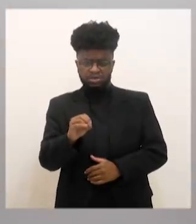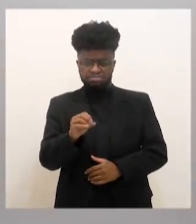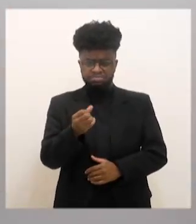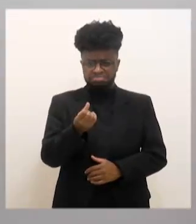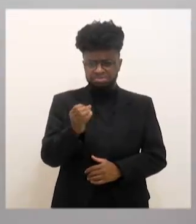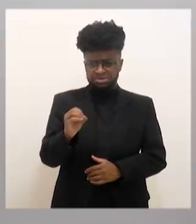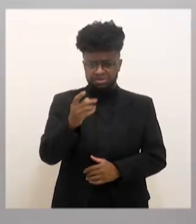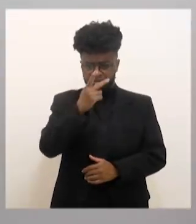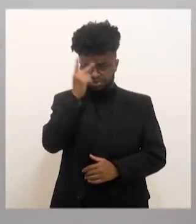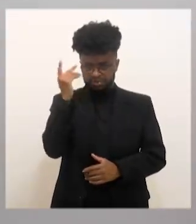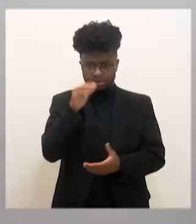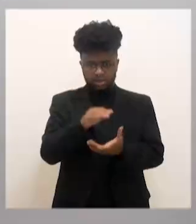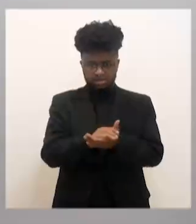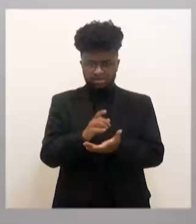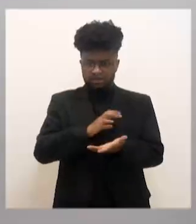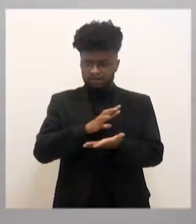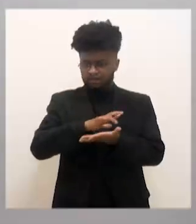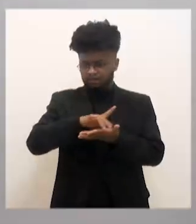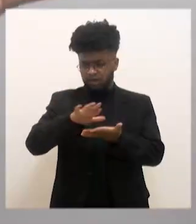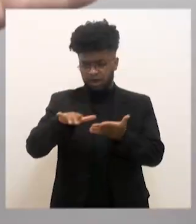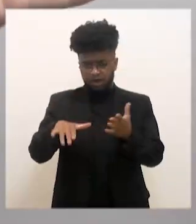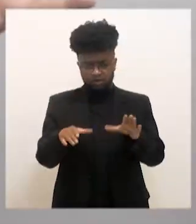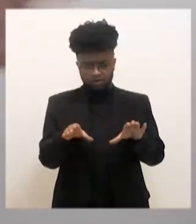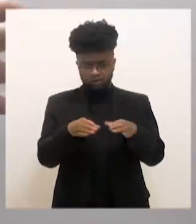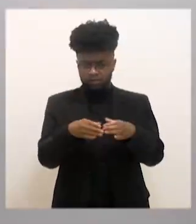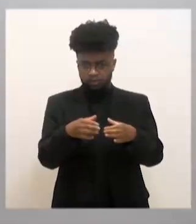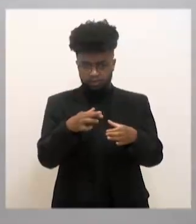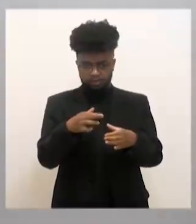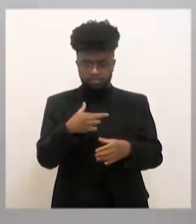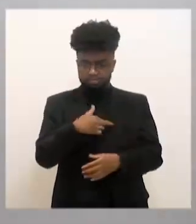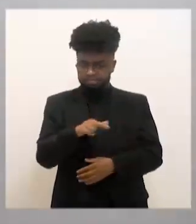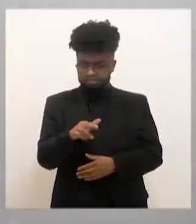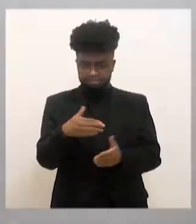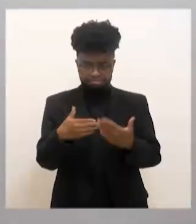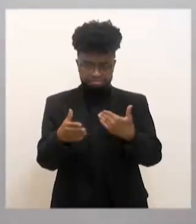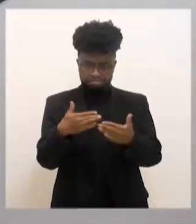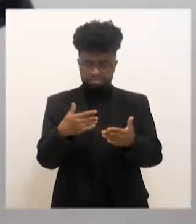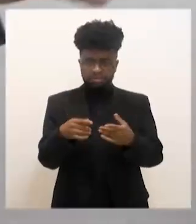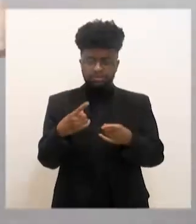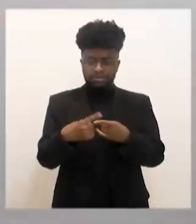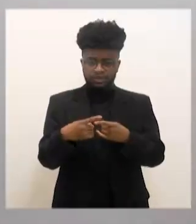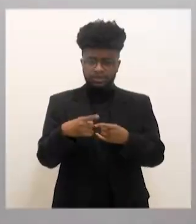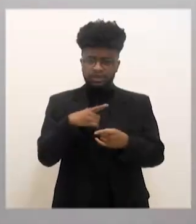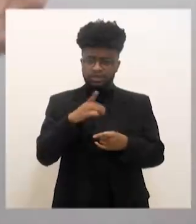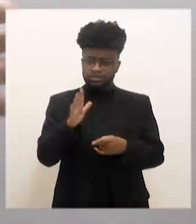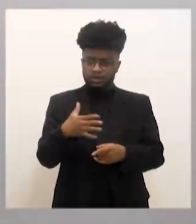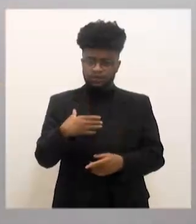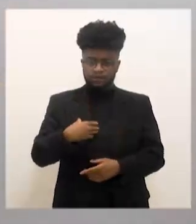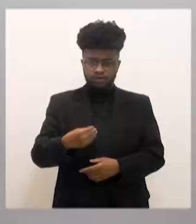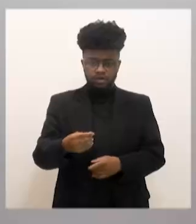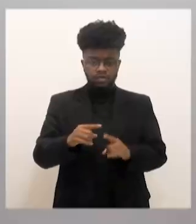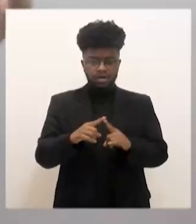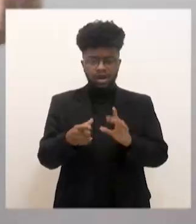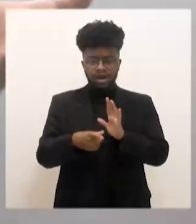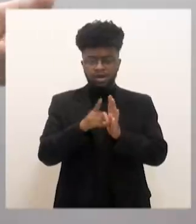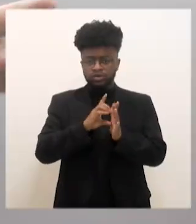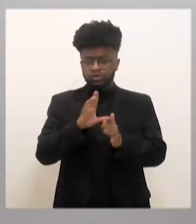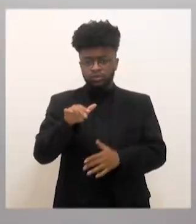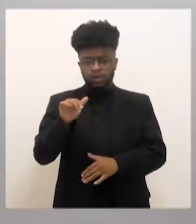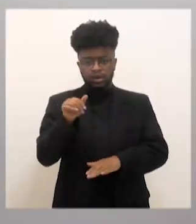casais, das mais diversas denominações, que já com filhos, etc., mas nunca tinham